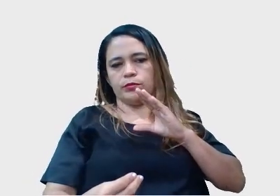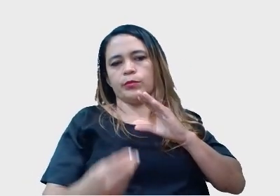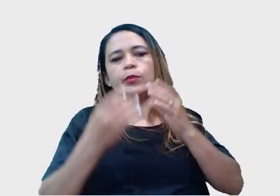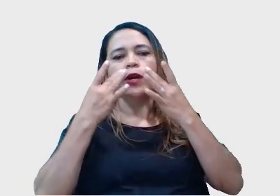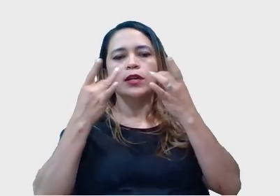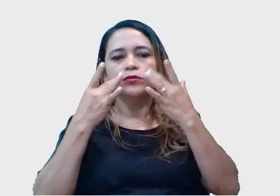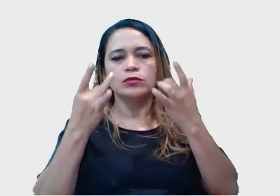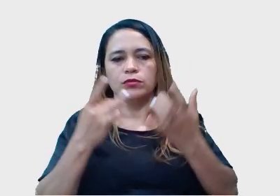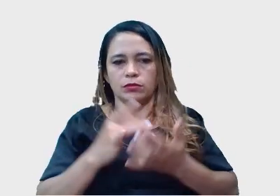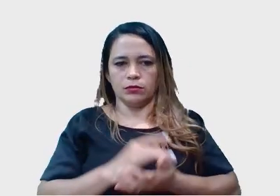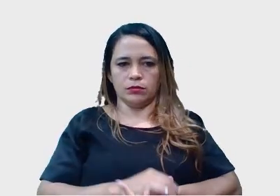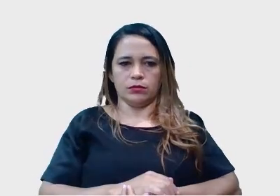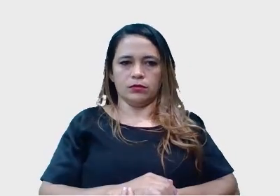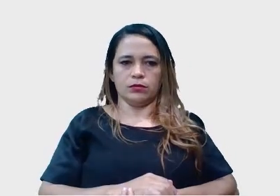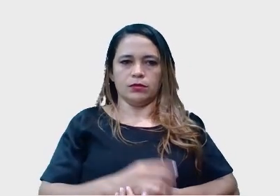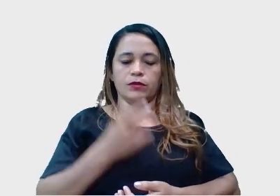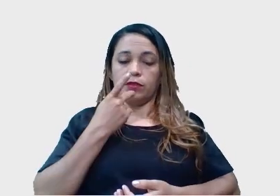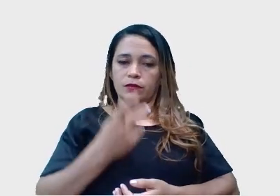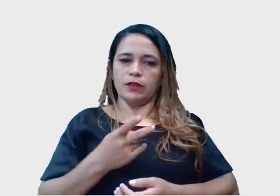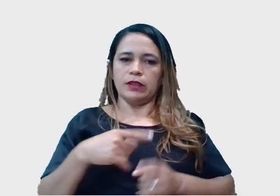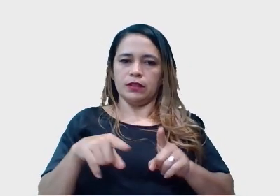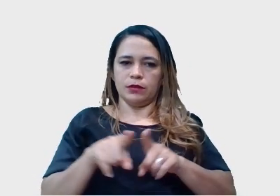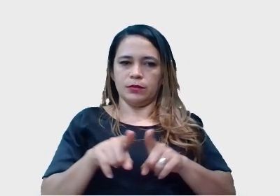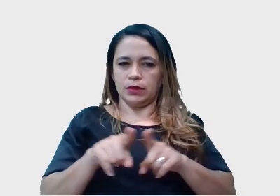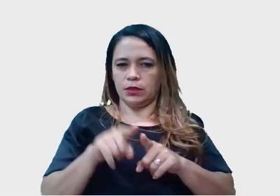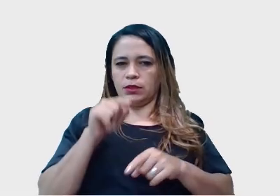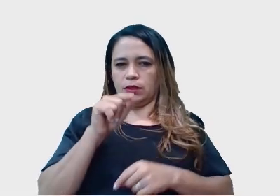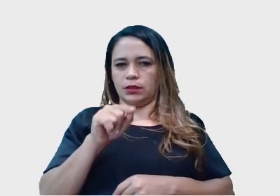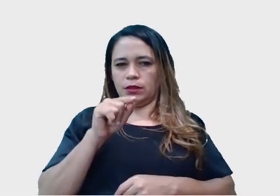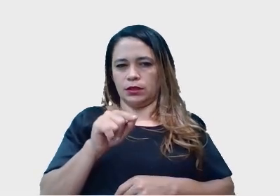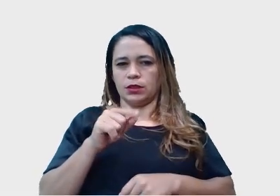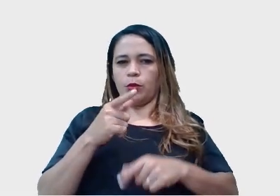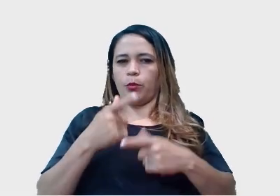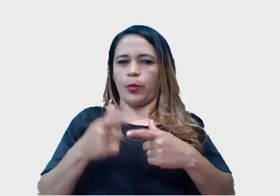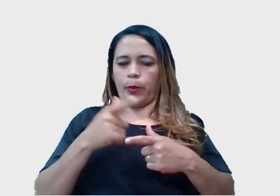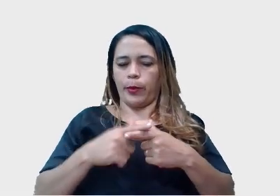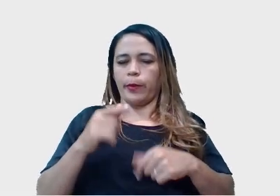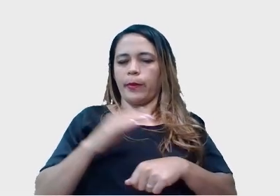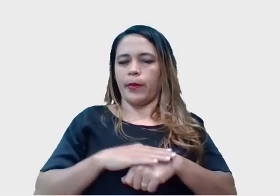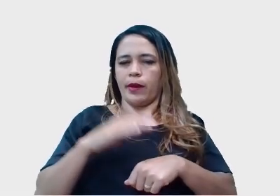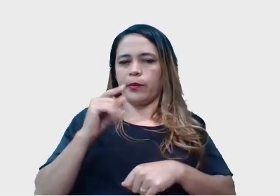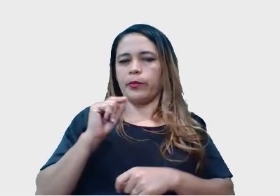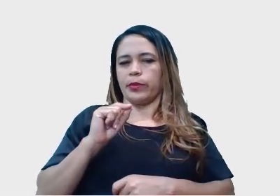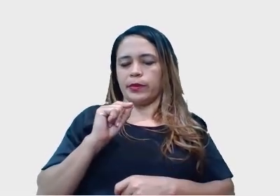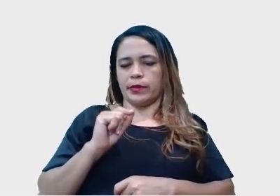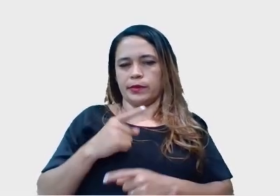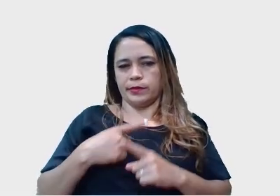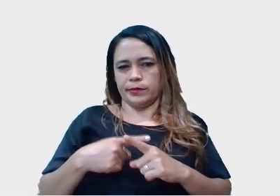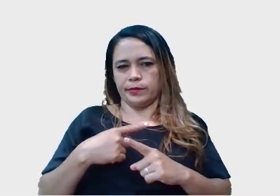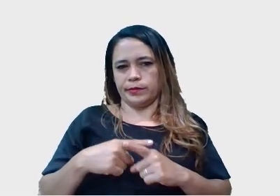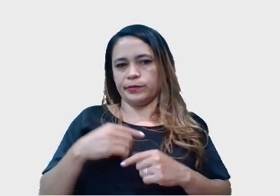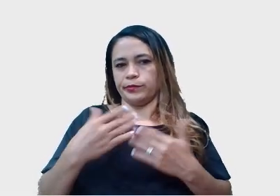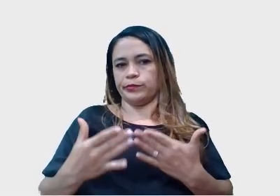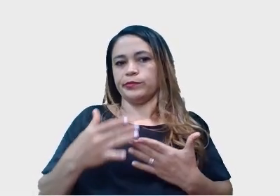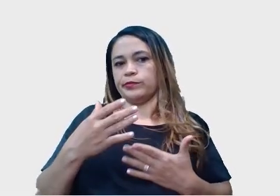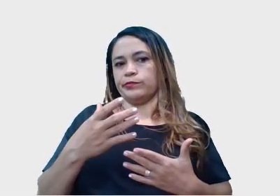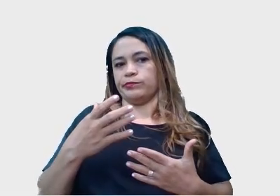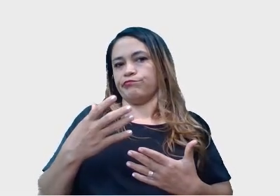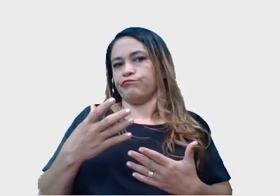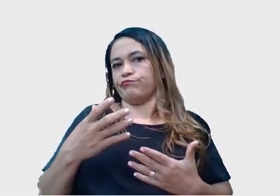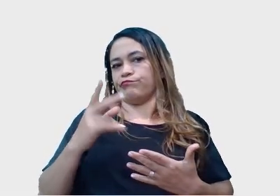também. E eu vou te adiantar já que isso daqui vai ser o problema maior. Sabe por quê? Quais são os sintomas dessa